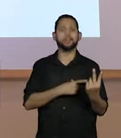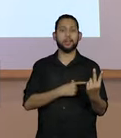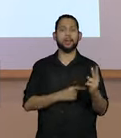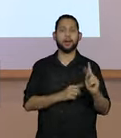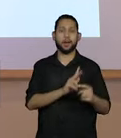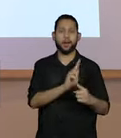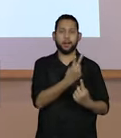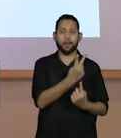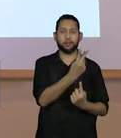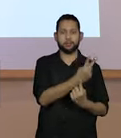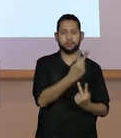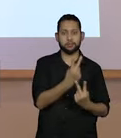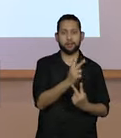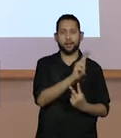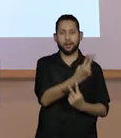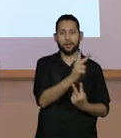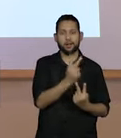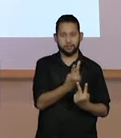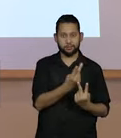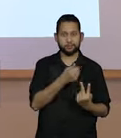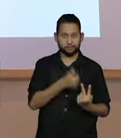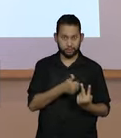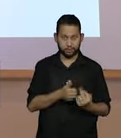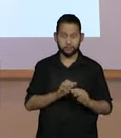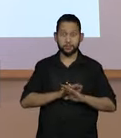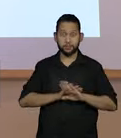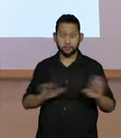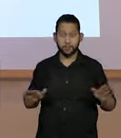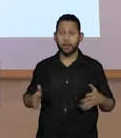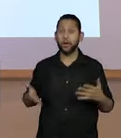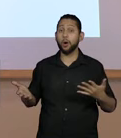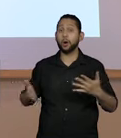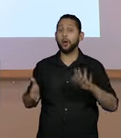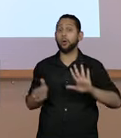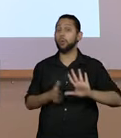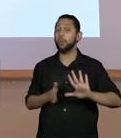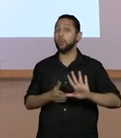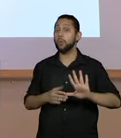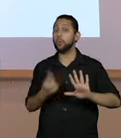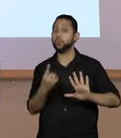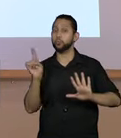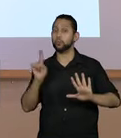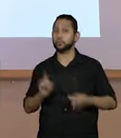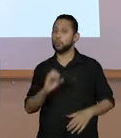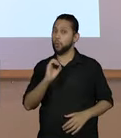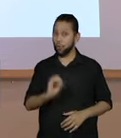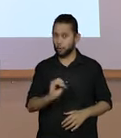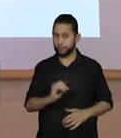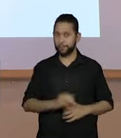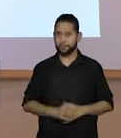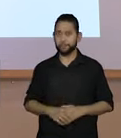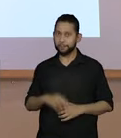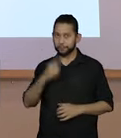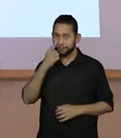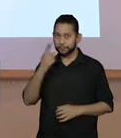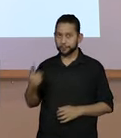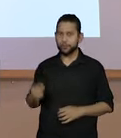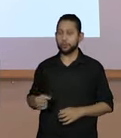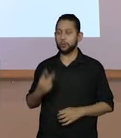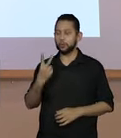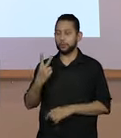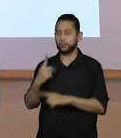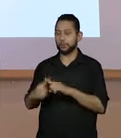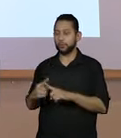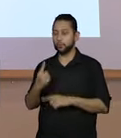balanceado. Vamos pensar no último agora, no oxigênio. Então, o oxigênio a gente tem 2 vezes